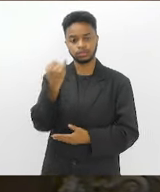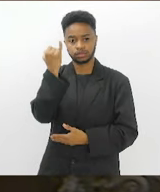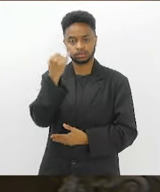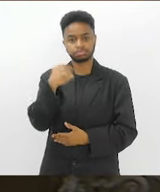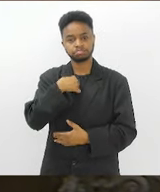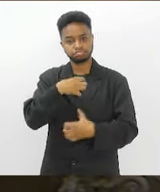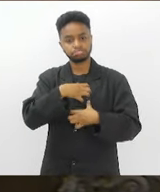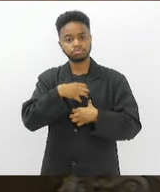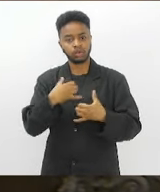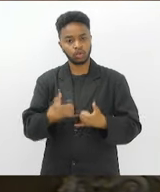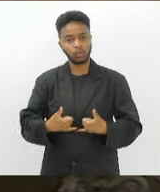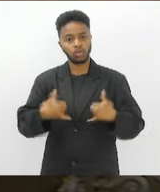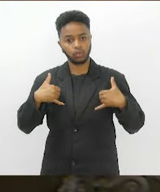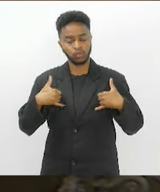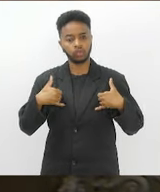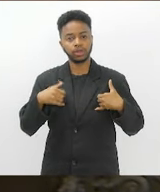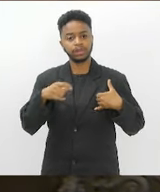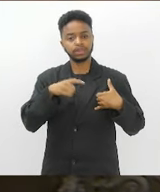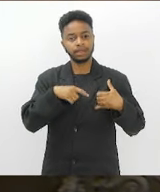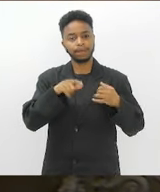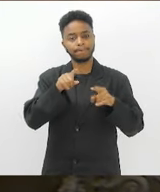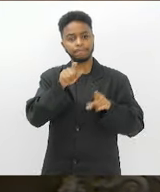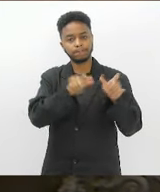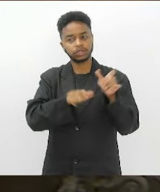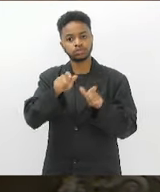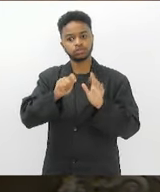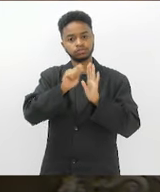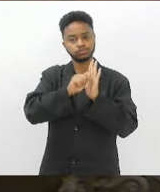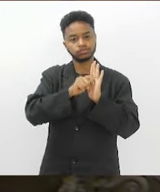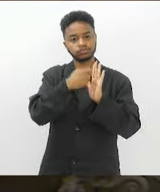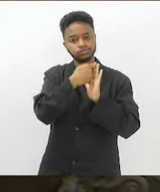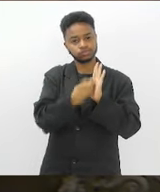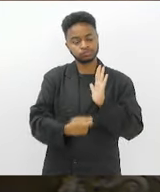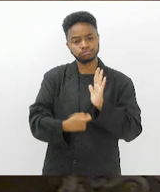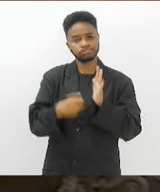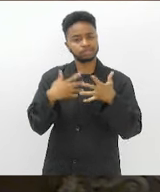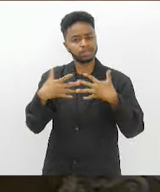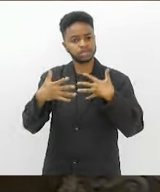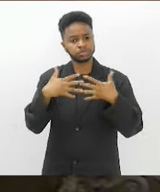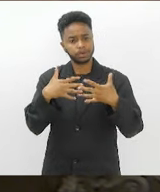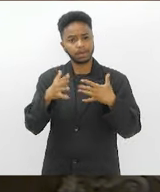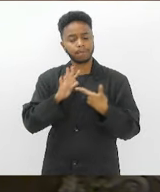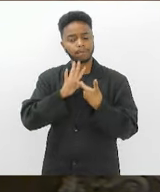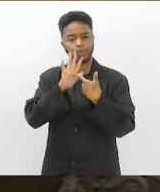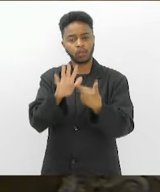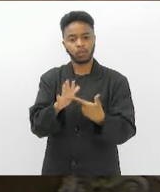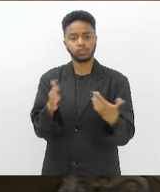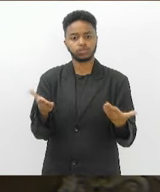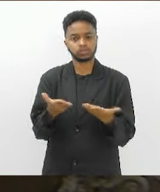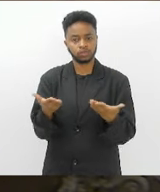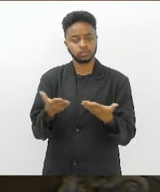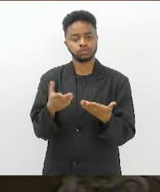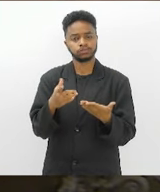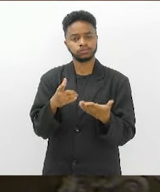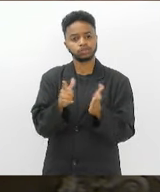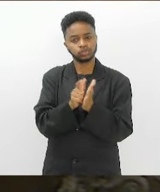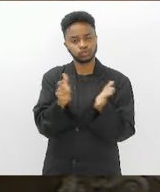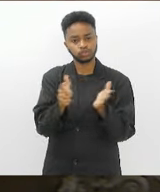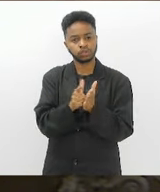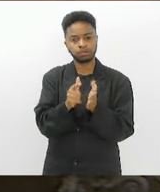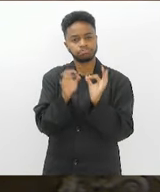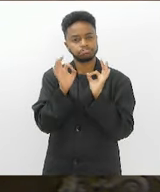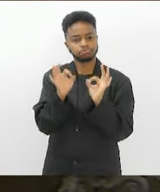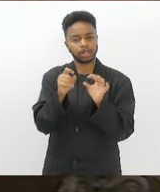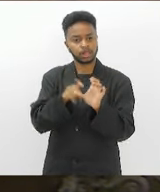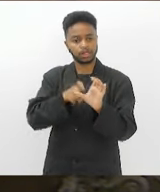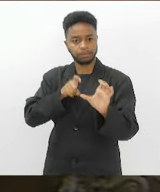orgulho de ter colunistas que com absoluta transparência fazem hoje um jornalismo de absoluta